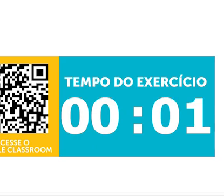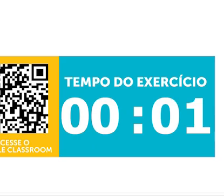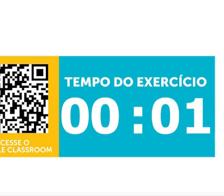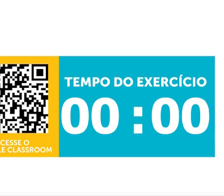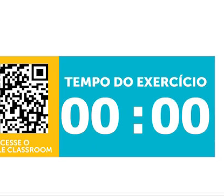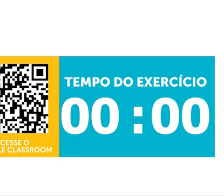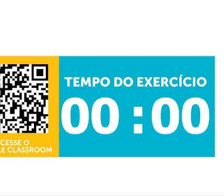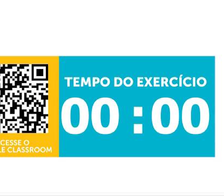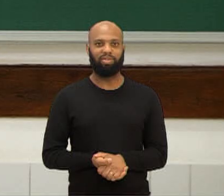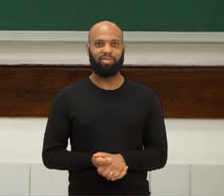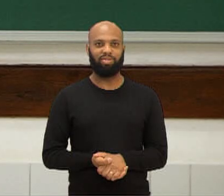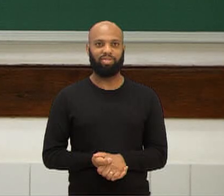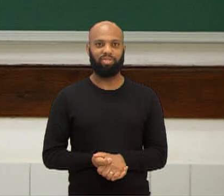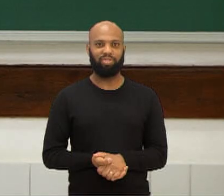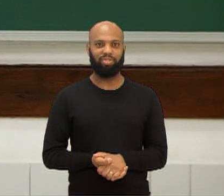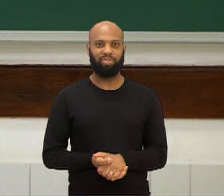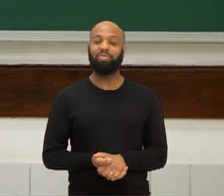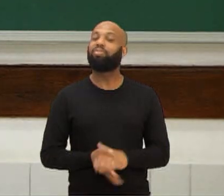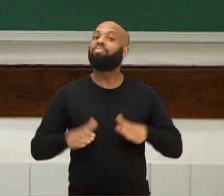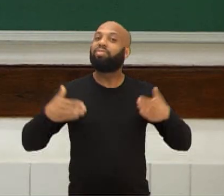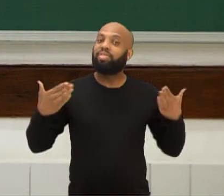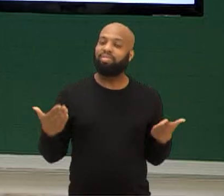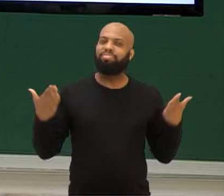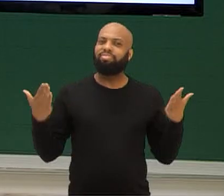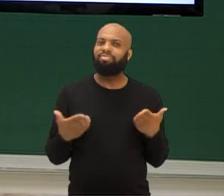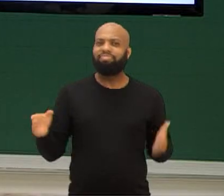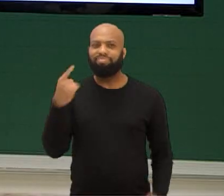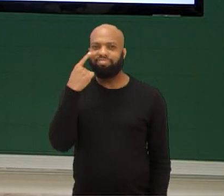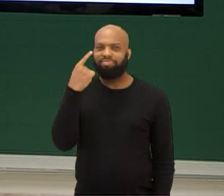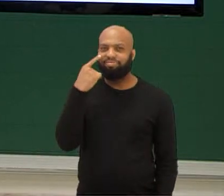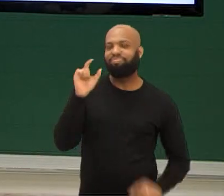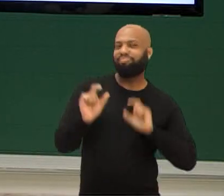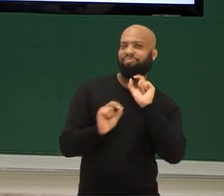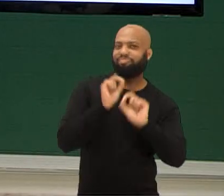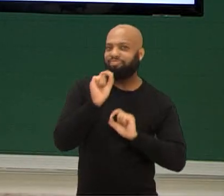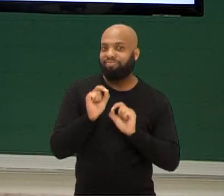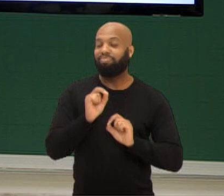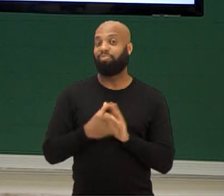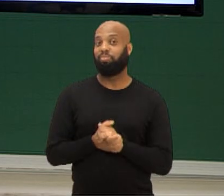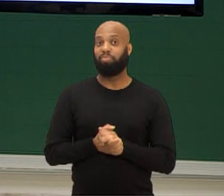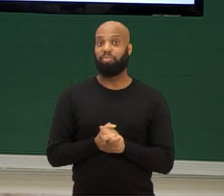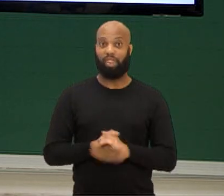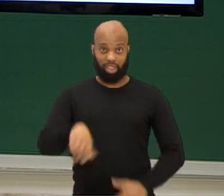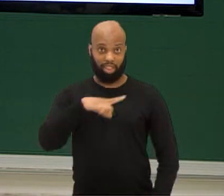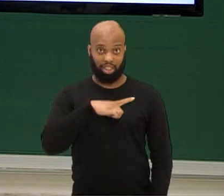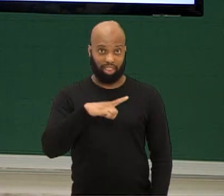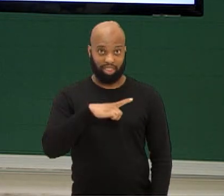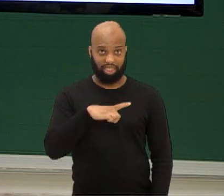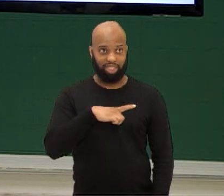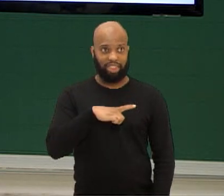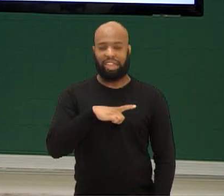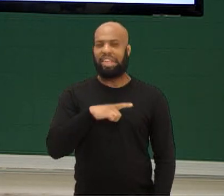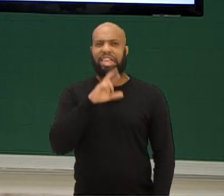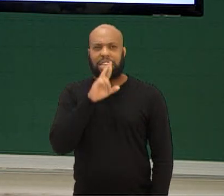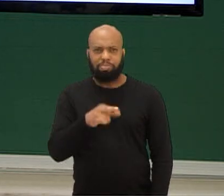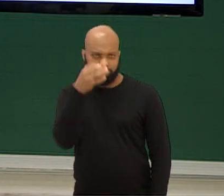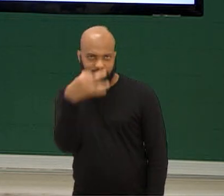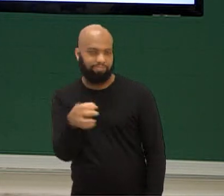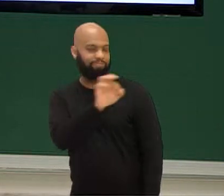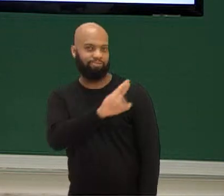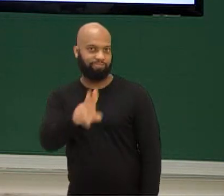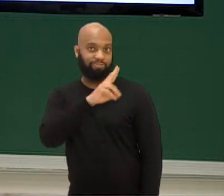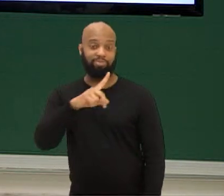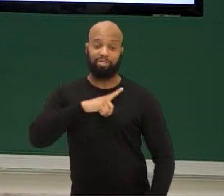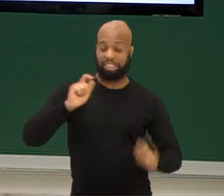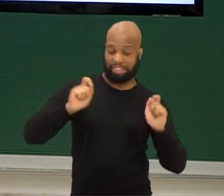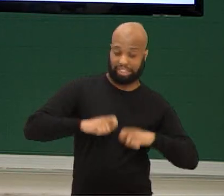A ver, então, lembrem que eu falei para vocês que Não há uma resposta correta, há